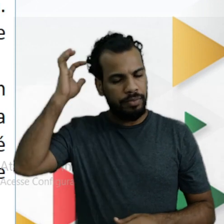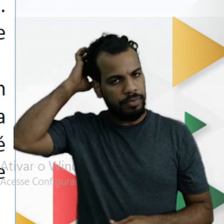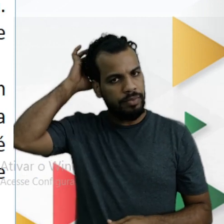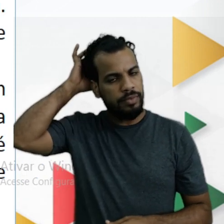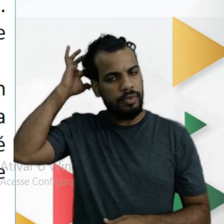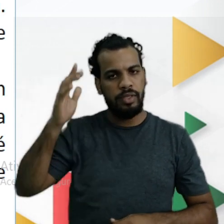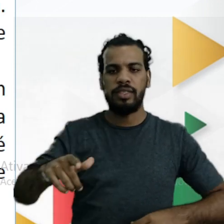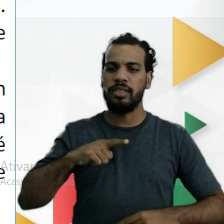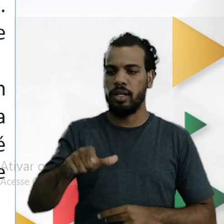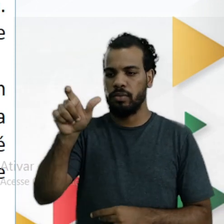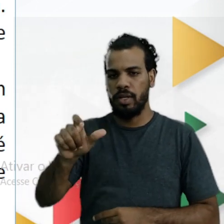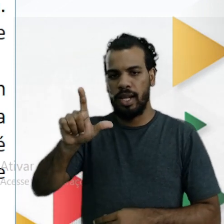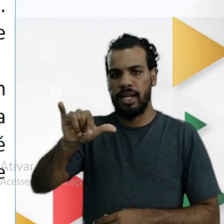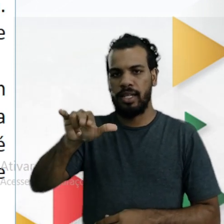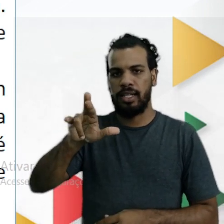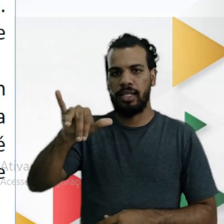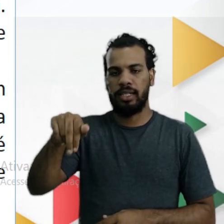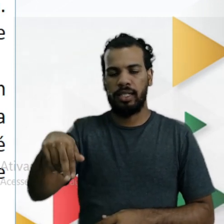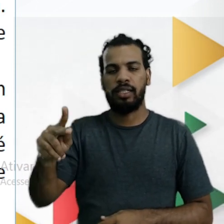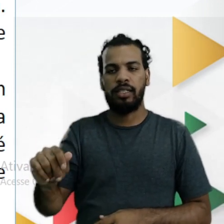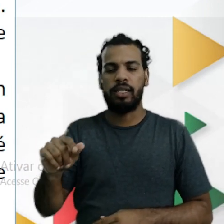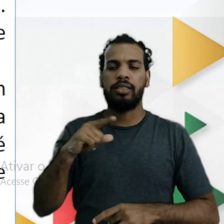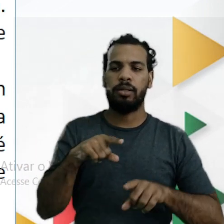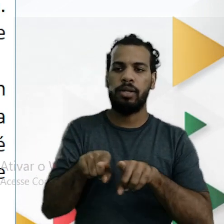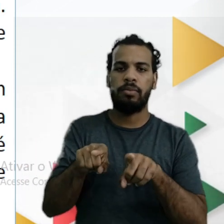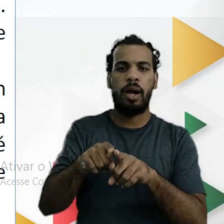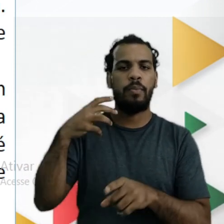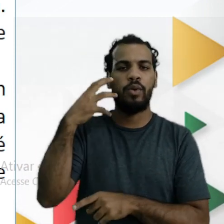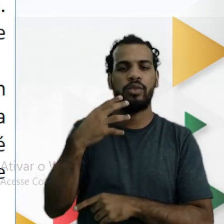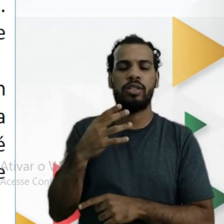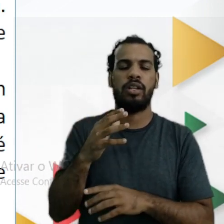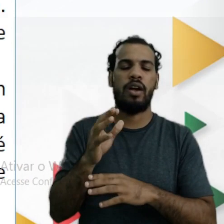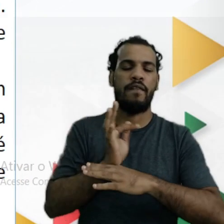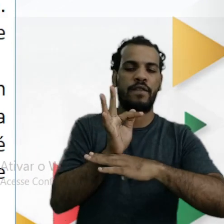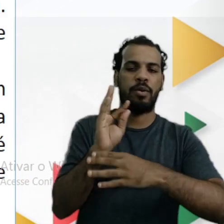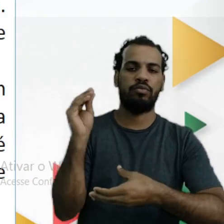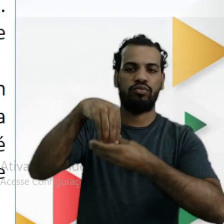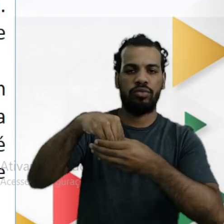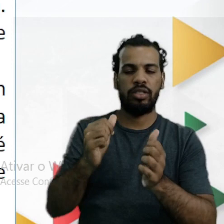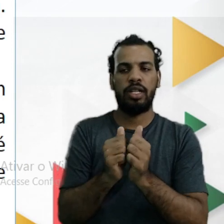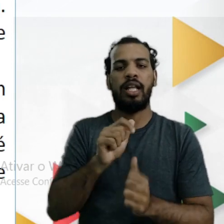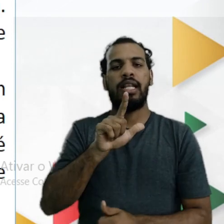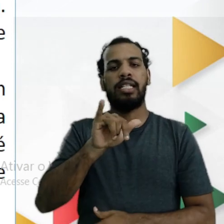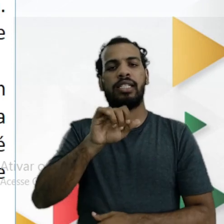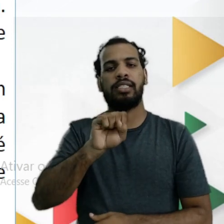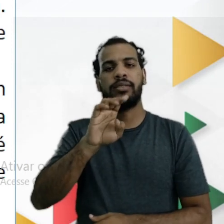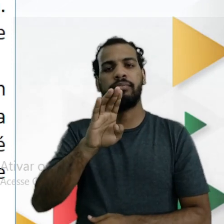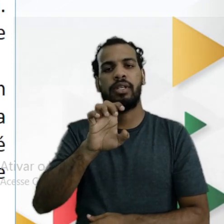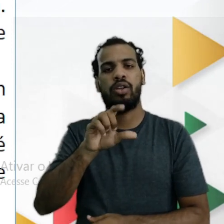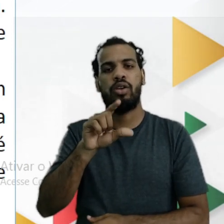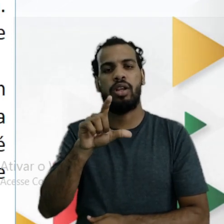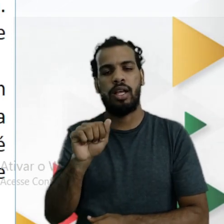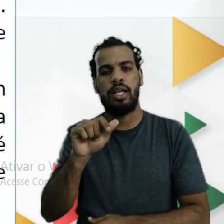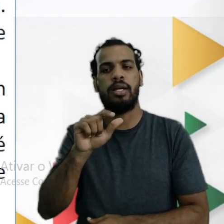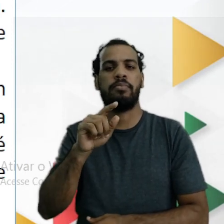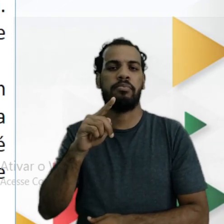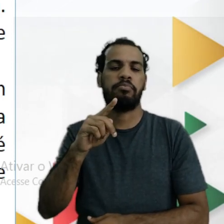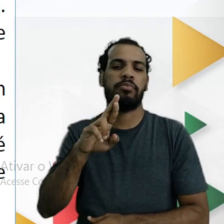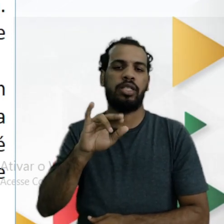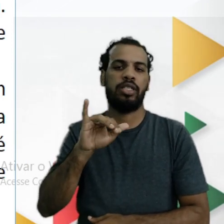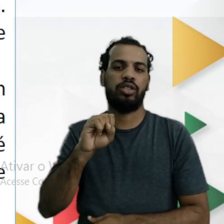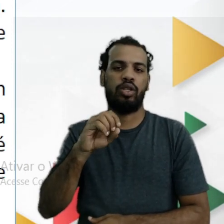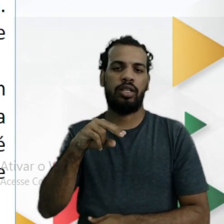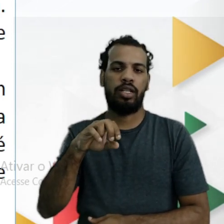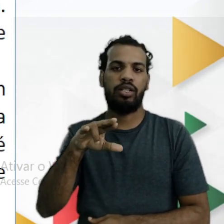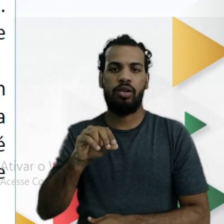o Lirinha, marcou presença também na trilha sonora de Lisbela e o Prisioneiro, de Gael Arraes, na qual interpreta a canção Amor é Filme. Essa